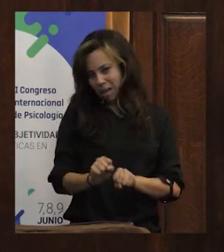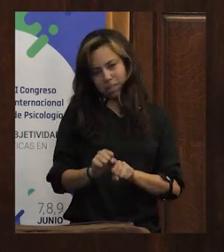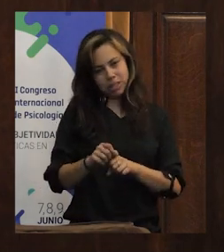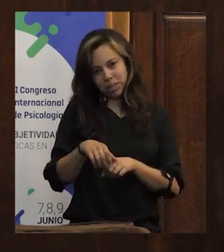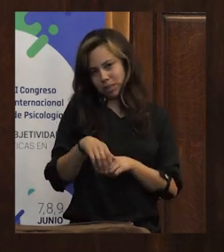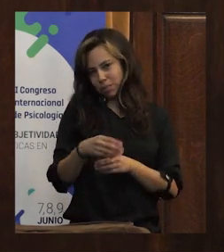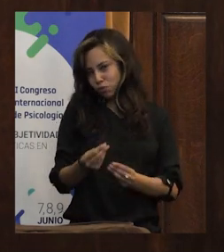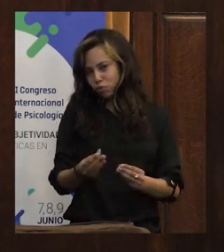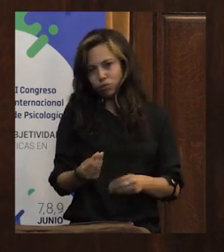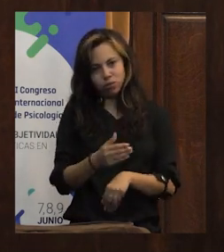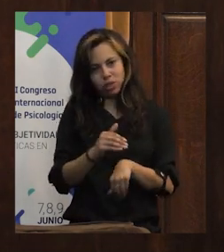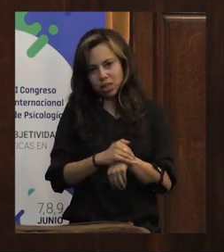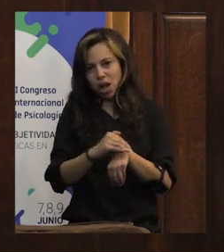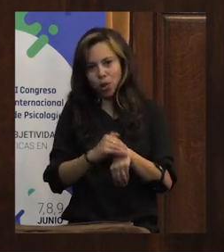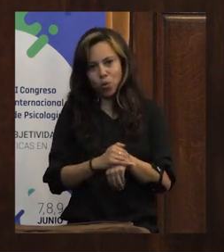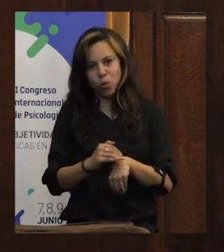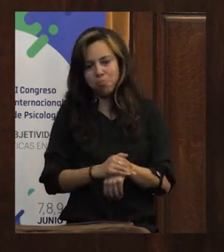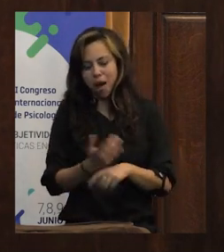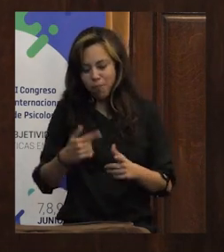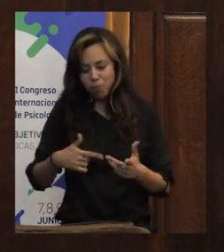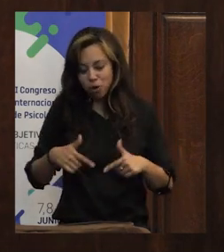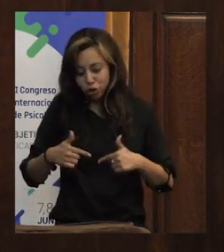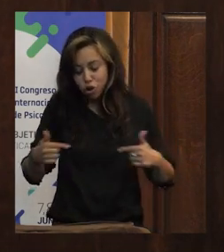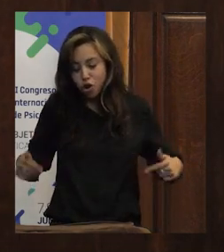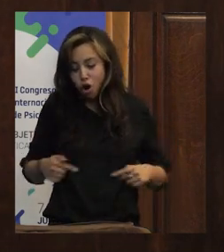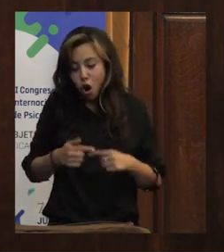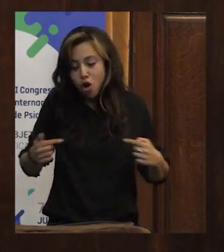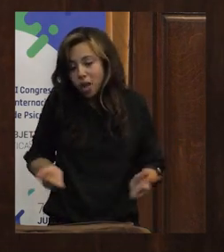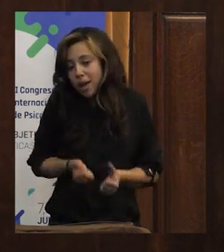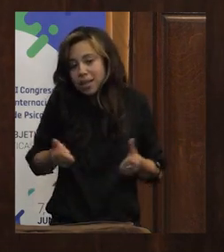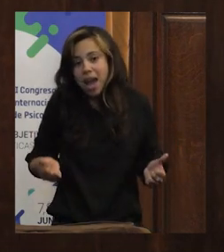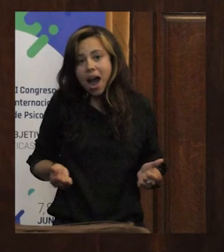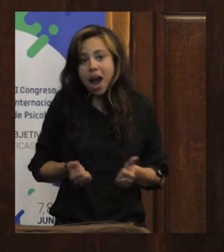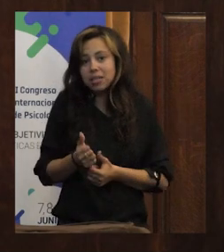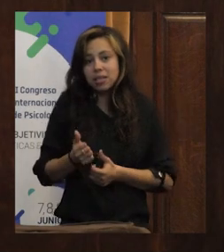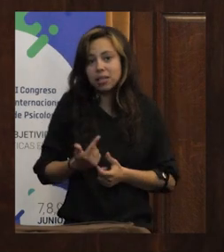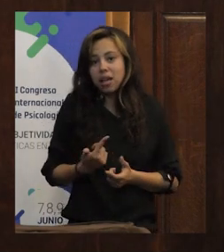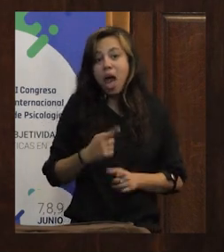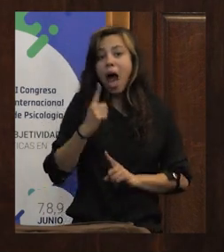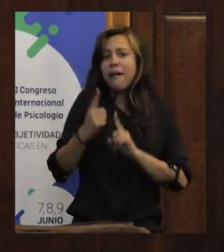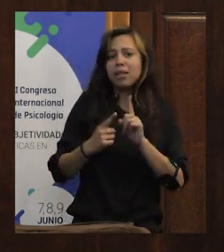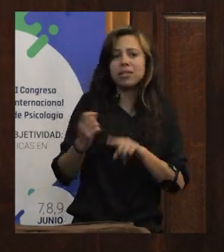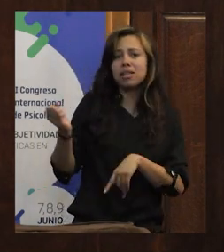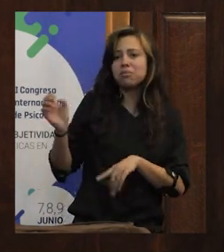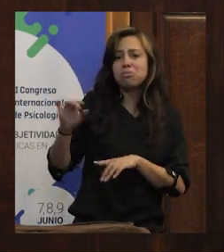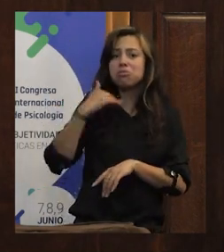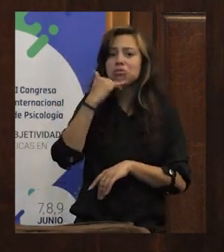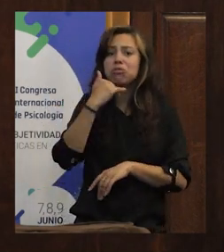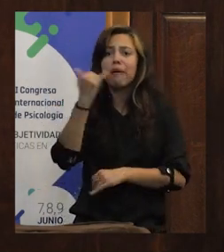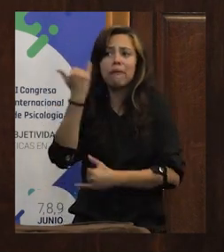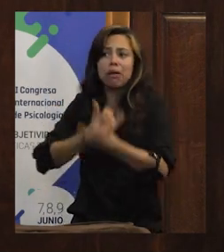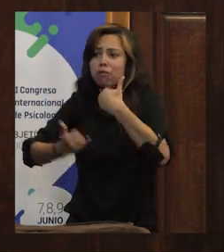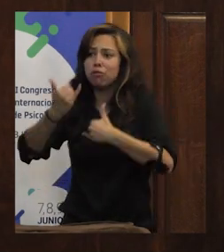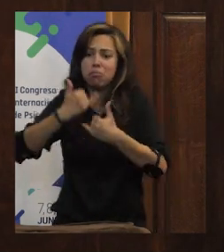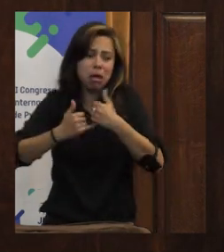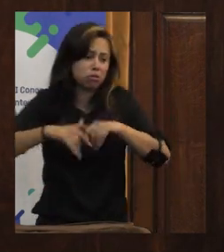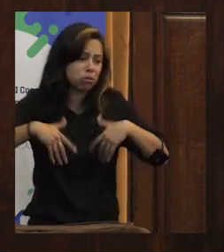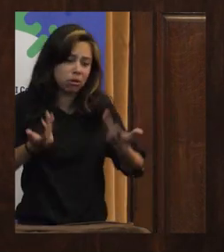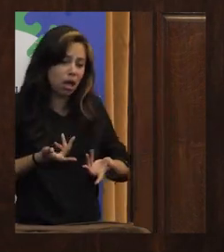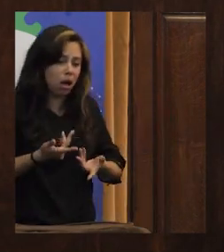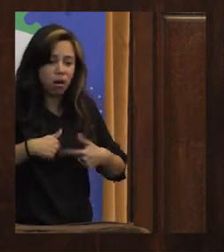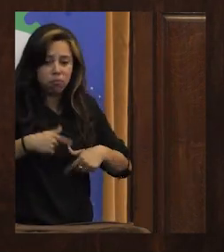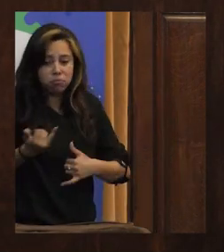¿Tá? Y muchas veces hacen sin la información, ¿no? Después dicen, ¿está viendo? Tu nené nació